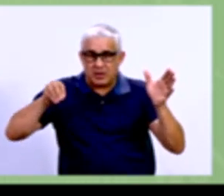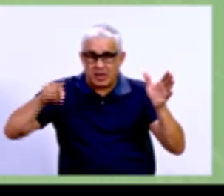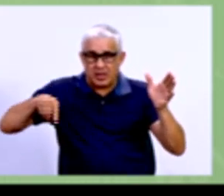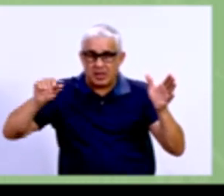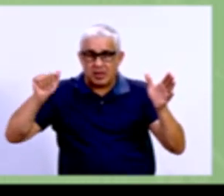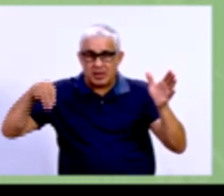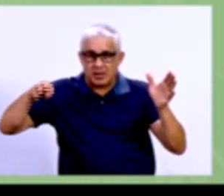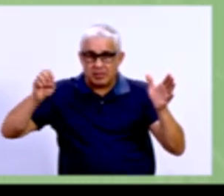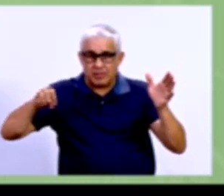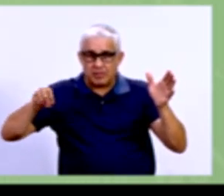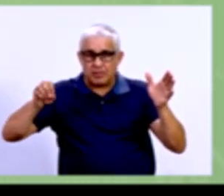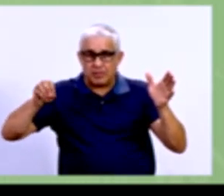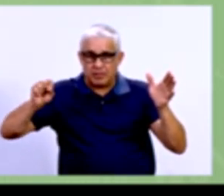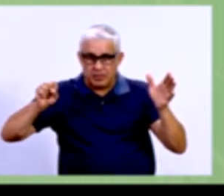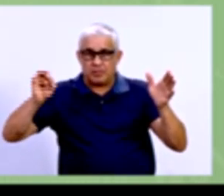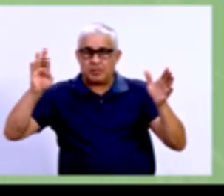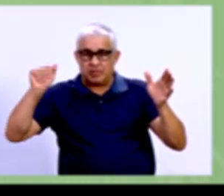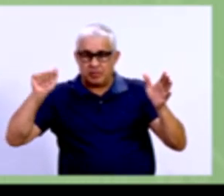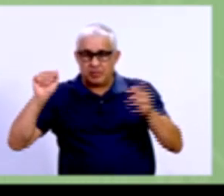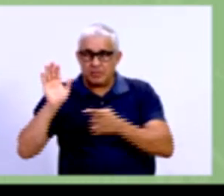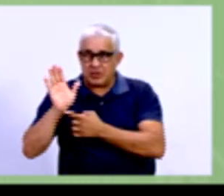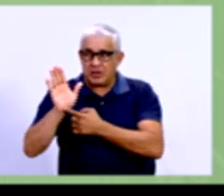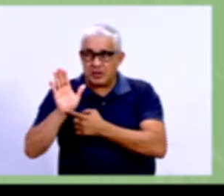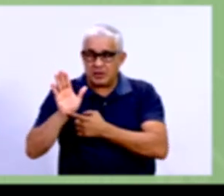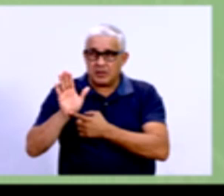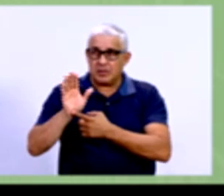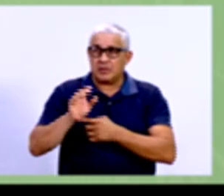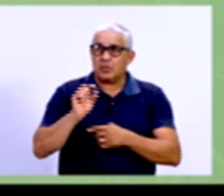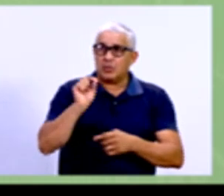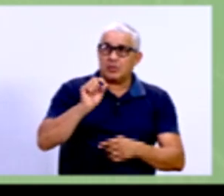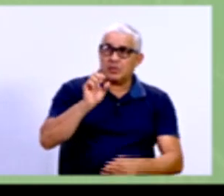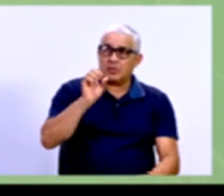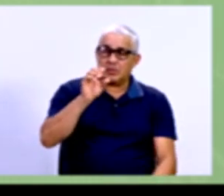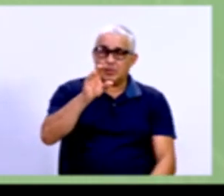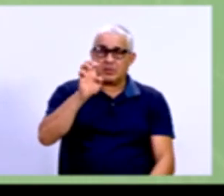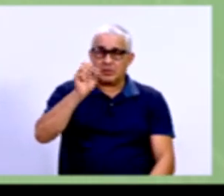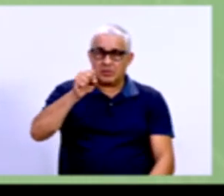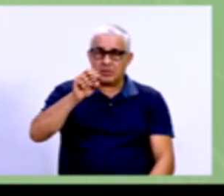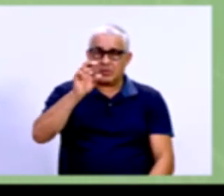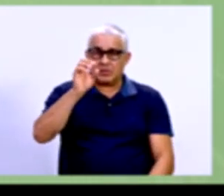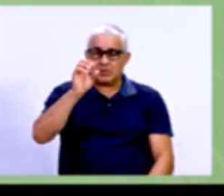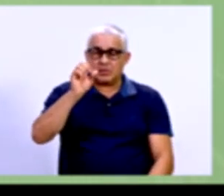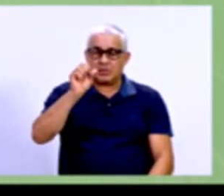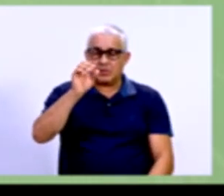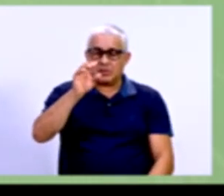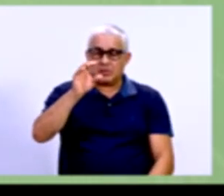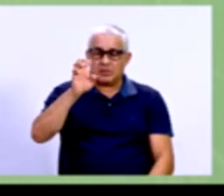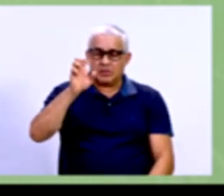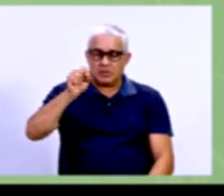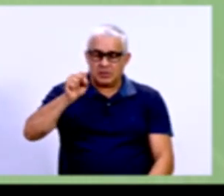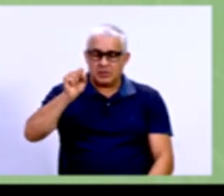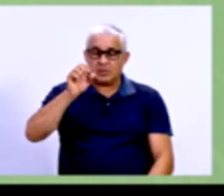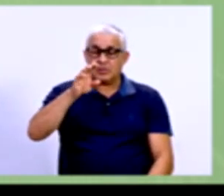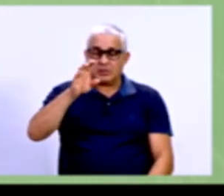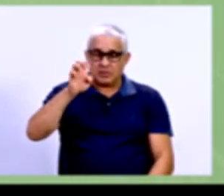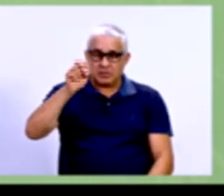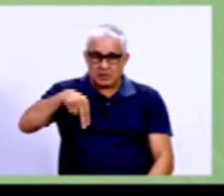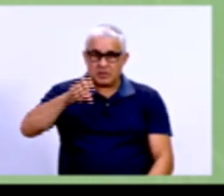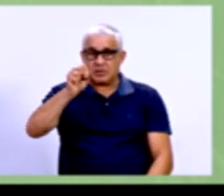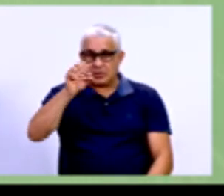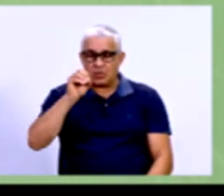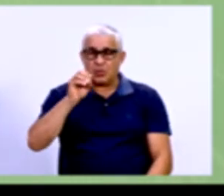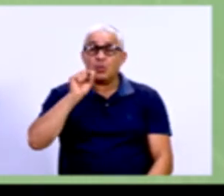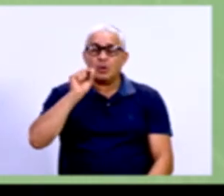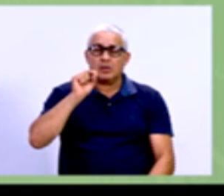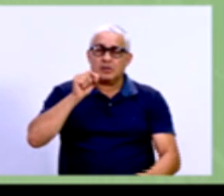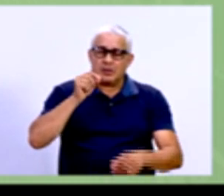Censo e amostragem, pessoal. O que é censo? Censo é a contagem de uma população inteira. É